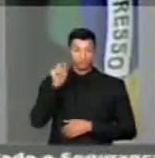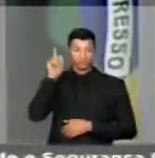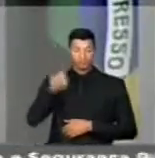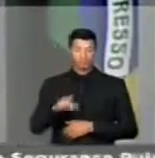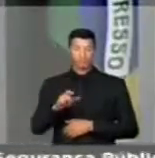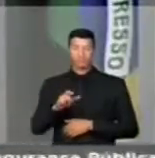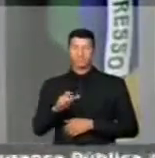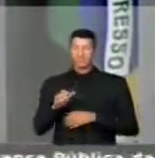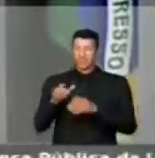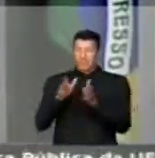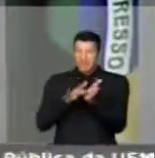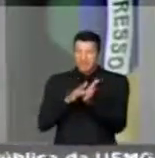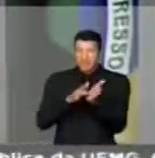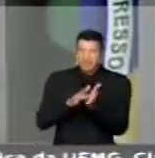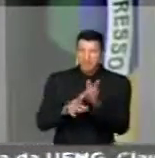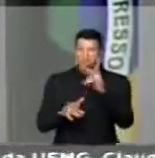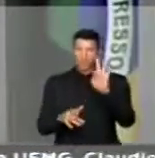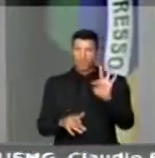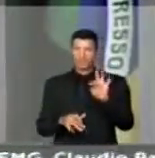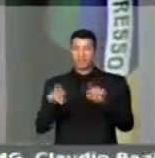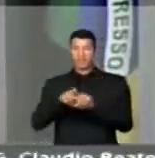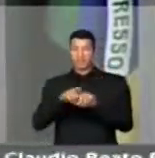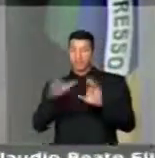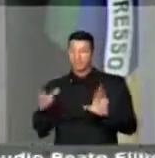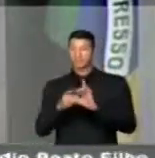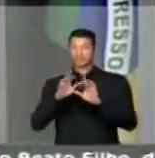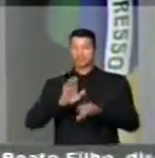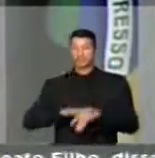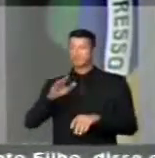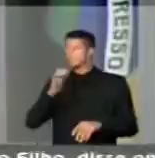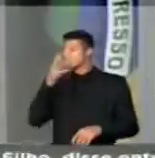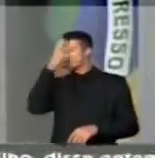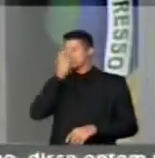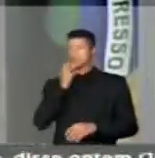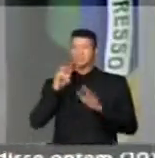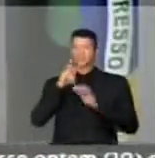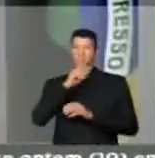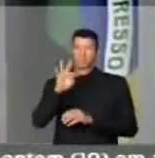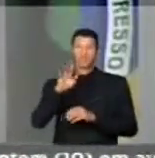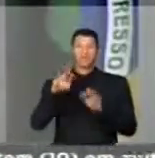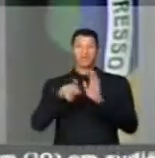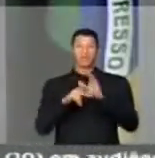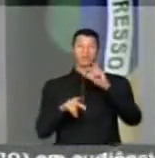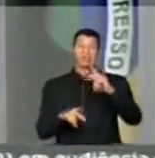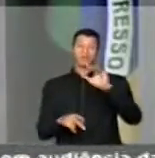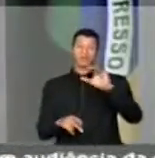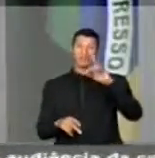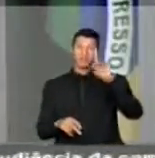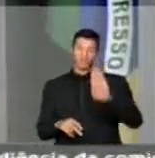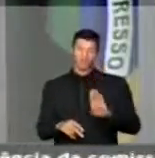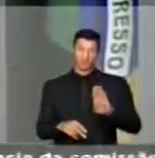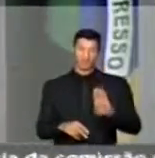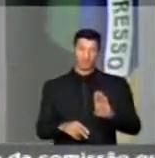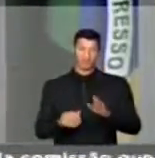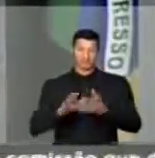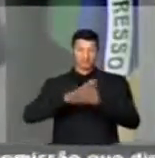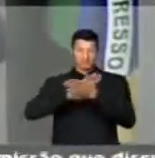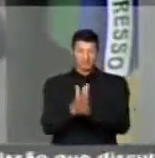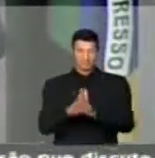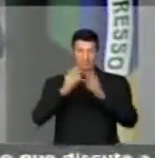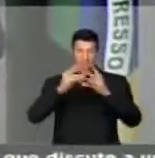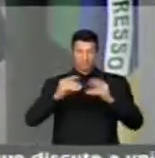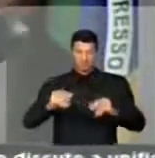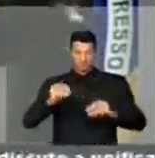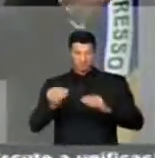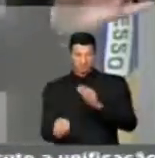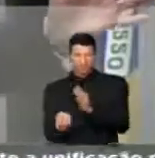um puxadinho do PT e é o aliado mais feroz do PT, que é o PCdoB, estragando uma